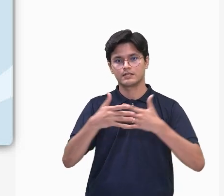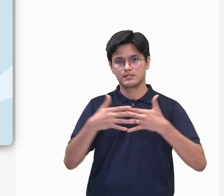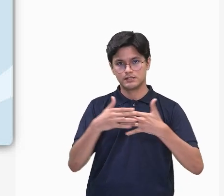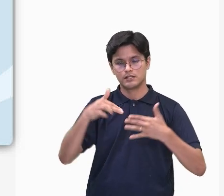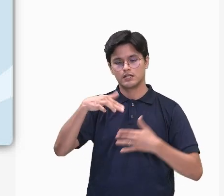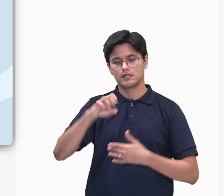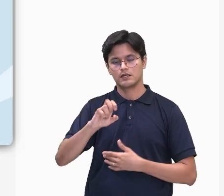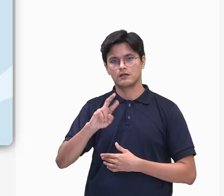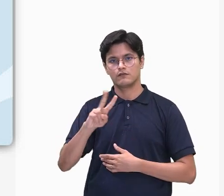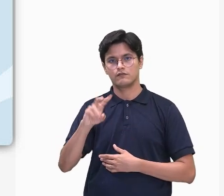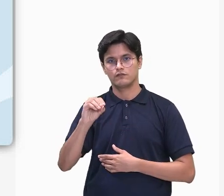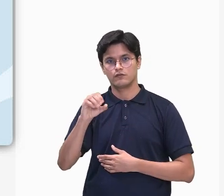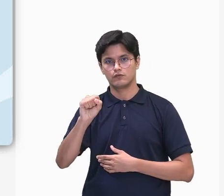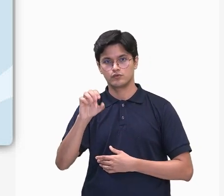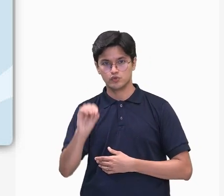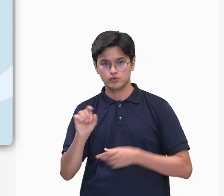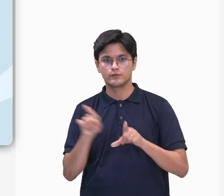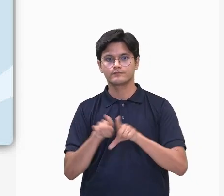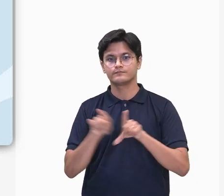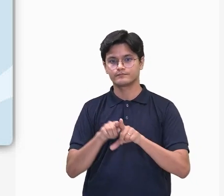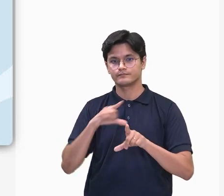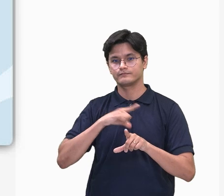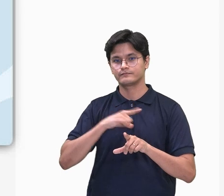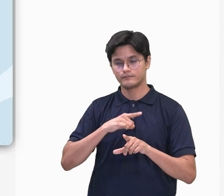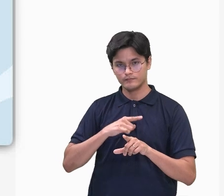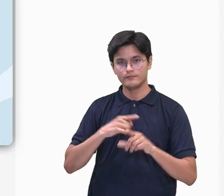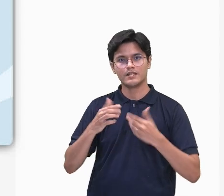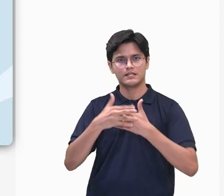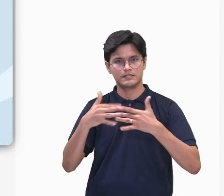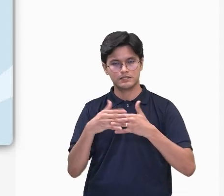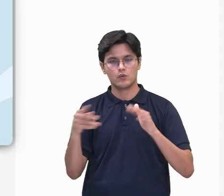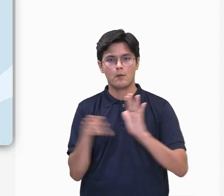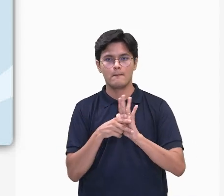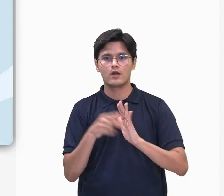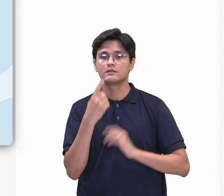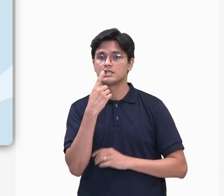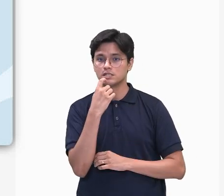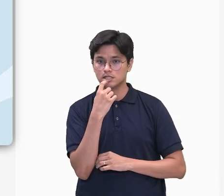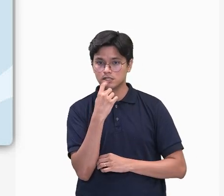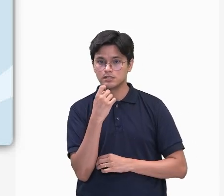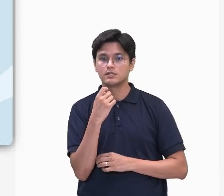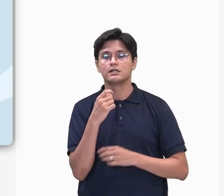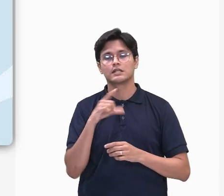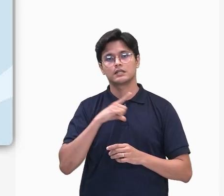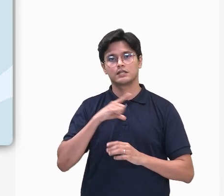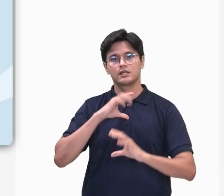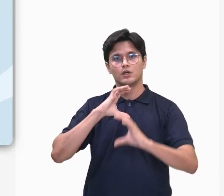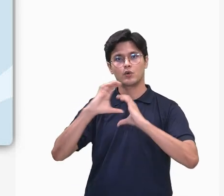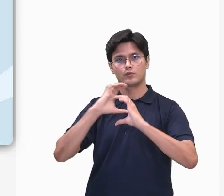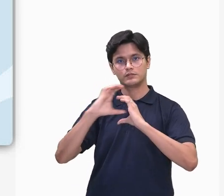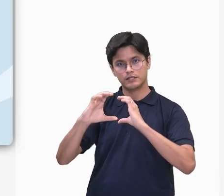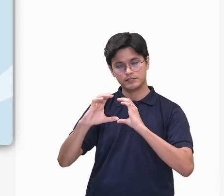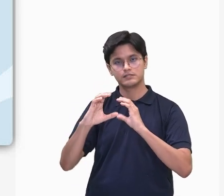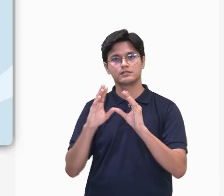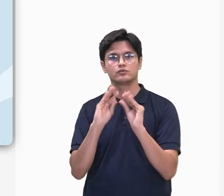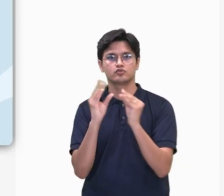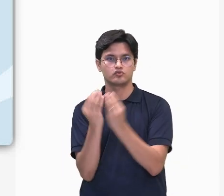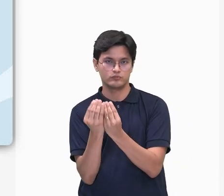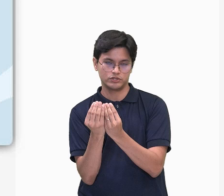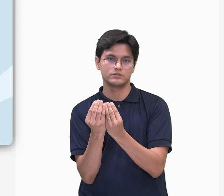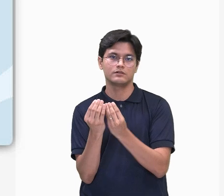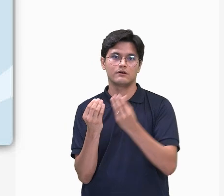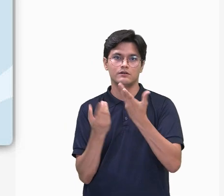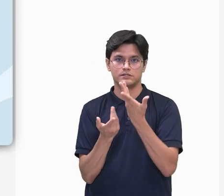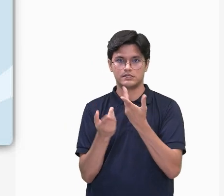Tecido sanguíneo, porque é um órgão que tem sangue, né? Existe ali uma comunicação de substância entre eles, que o